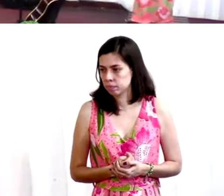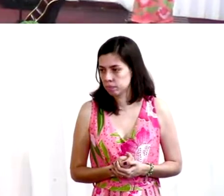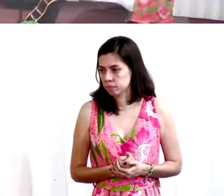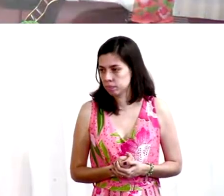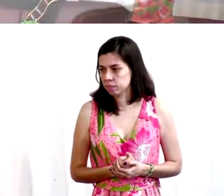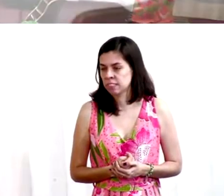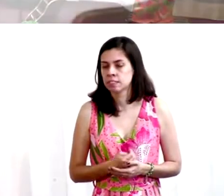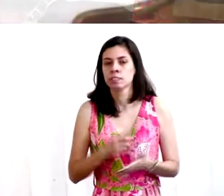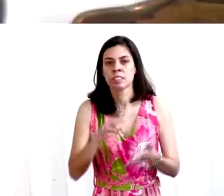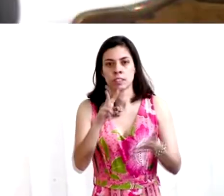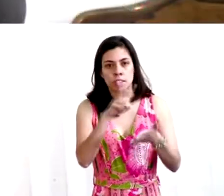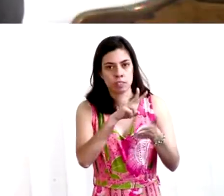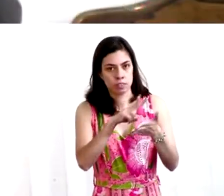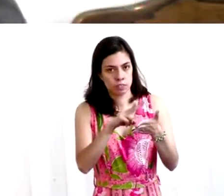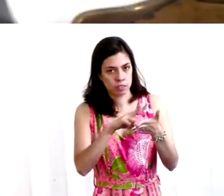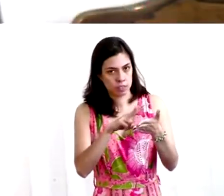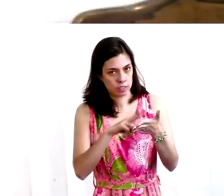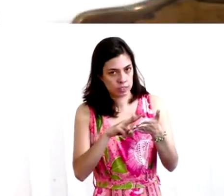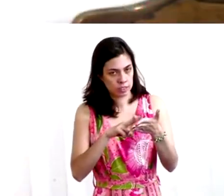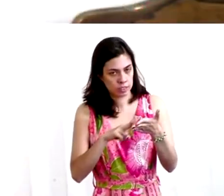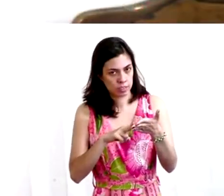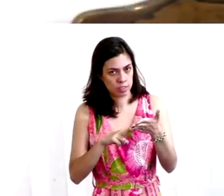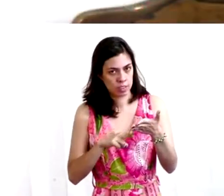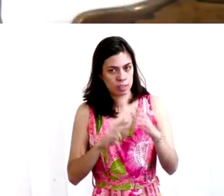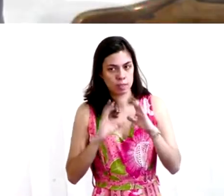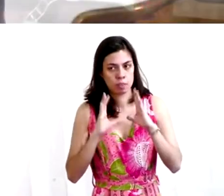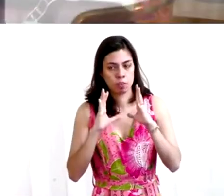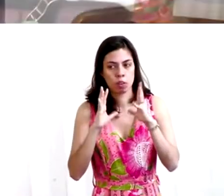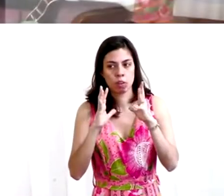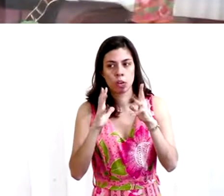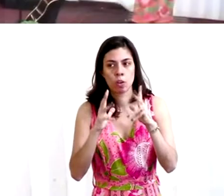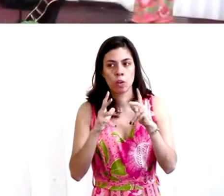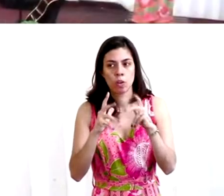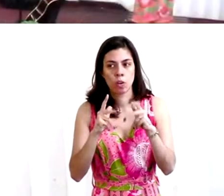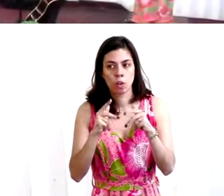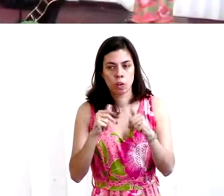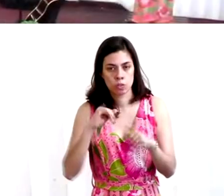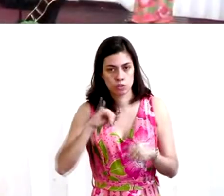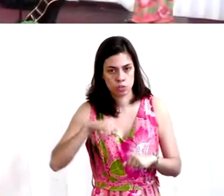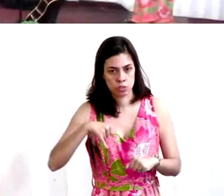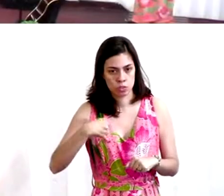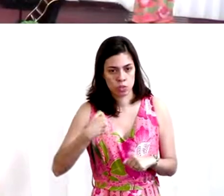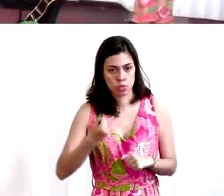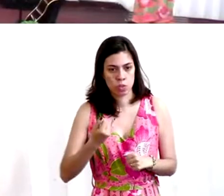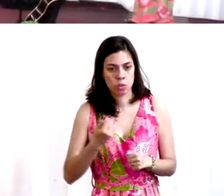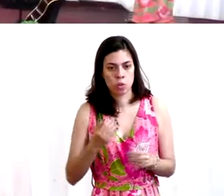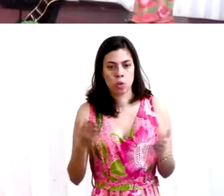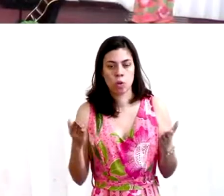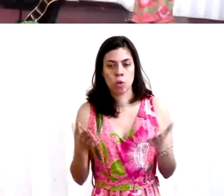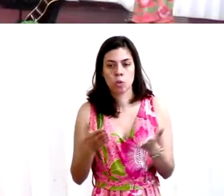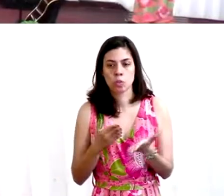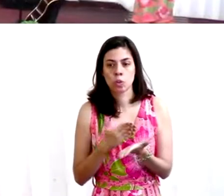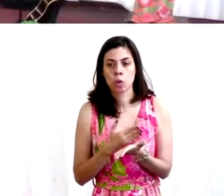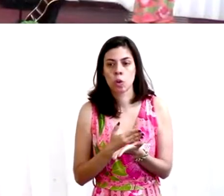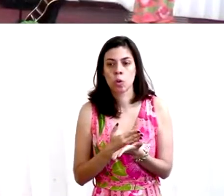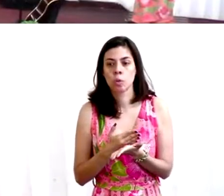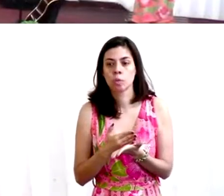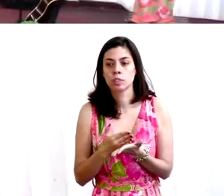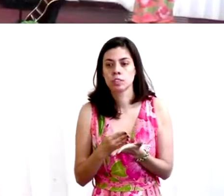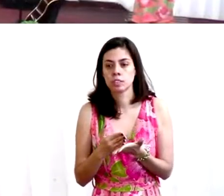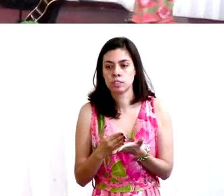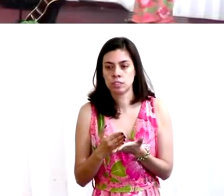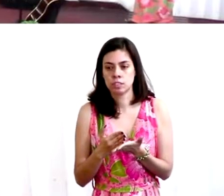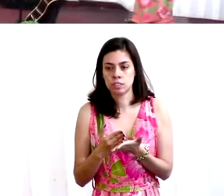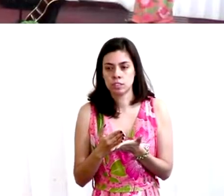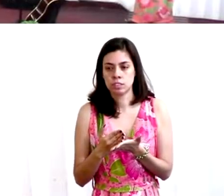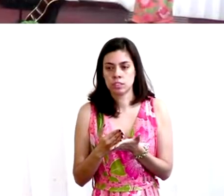nós começamos livros e terminamos livros. E hoje nós começamos uma série que vai durar até